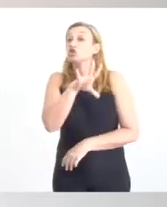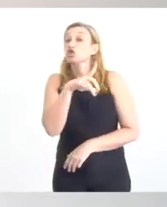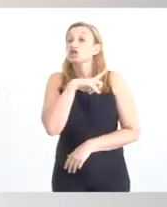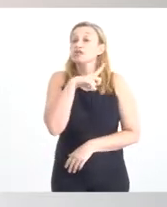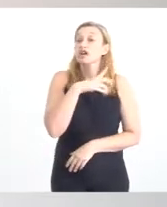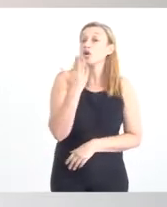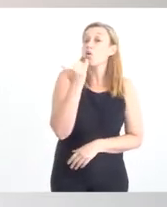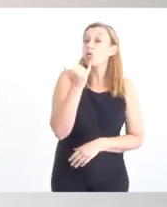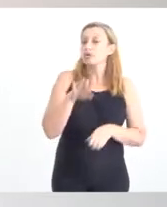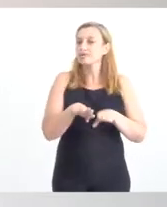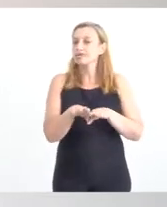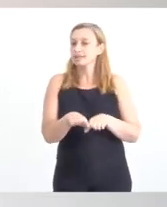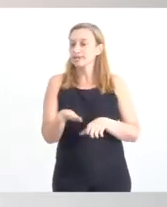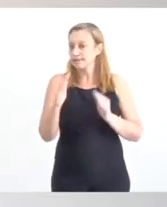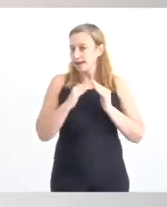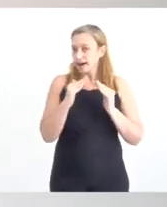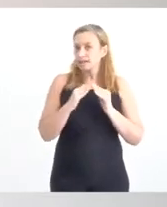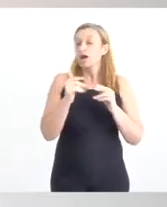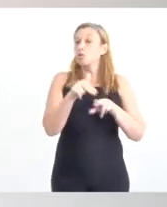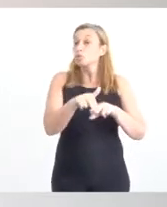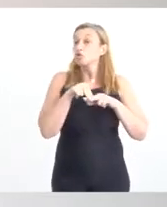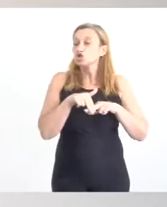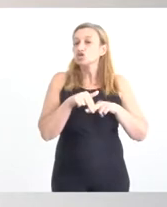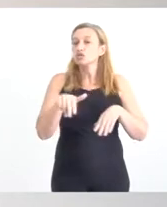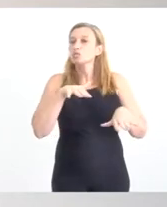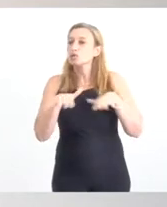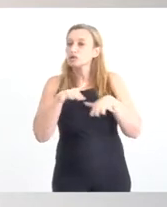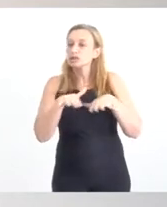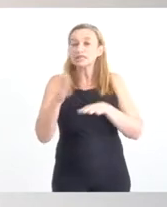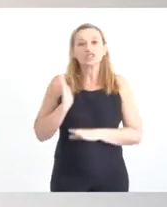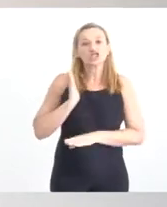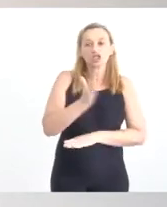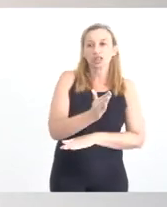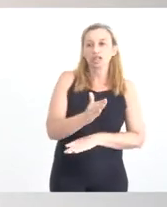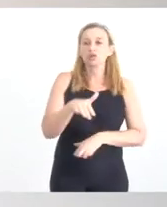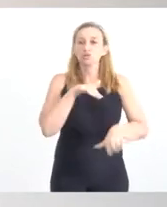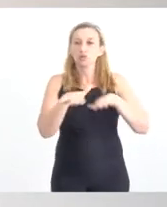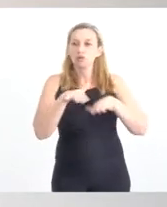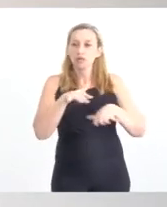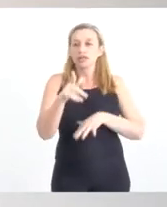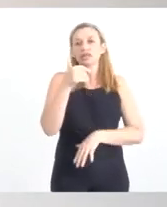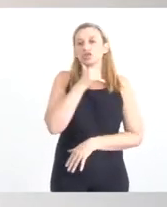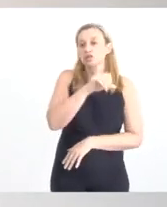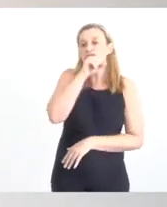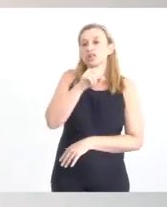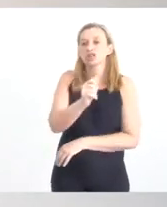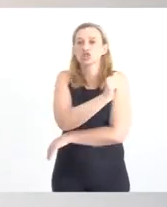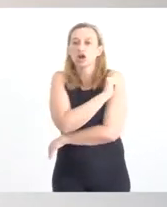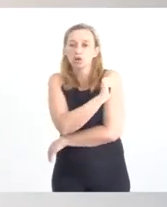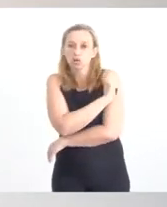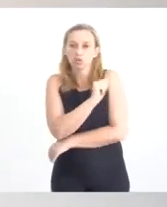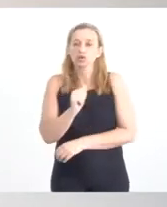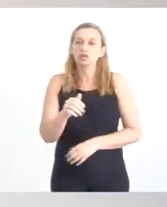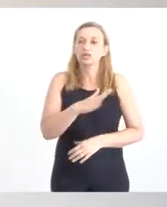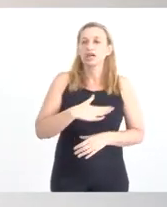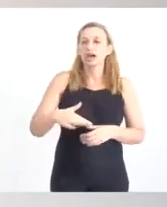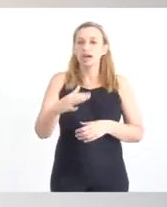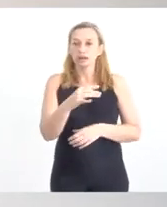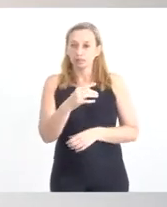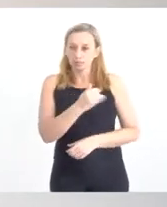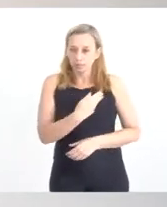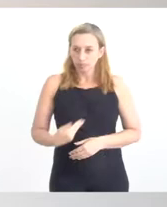tiveram comida na mesa por conta da mobilização direta dos movimentos de Mães de estudantes da rede